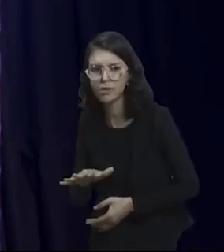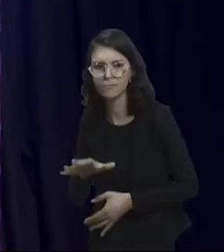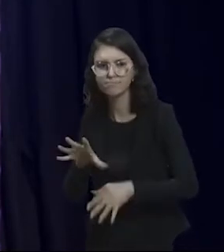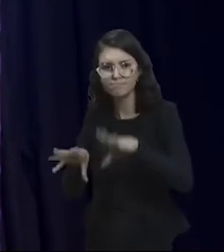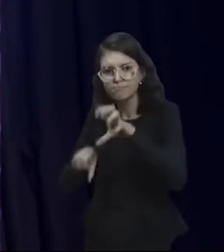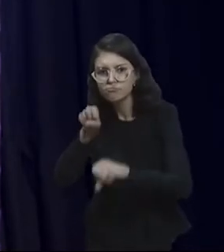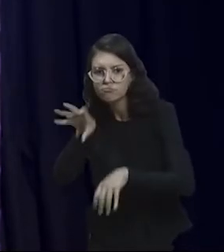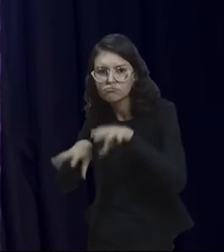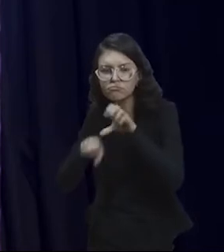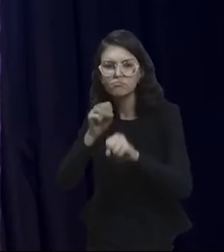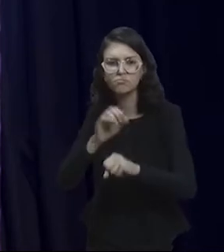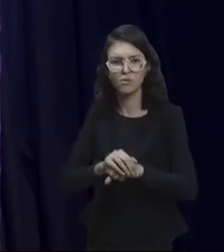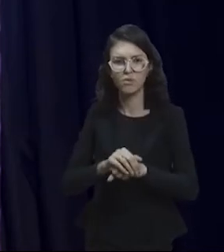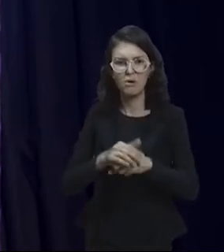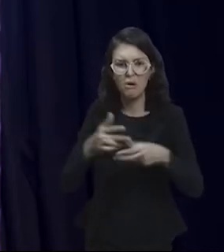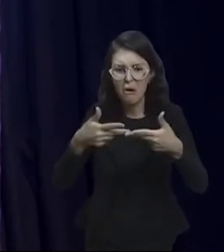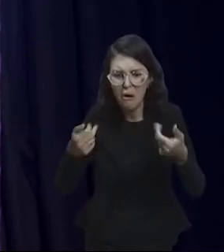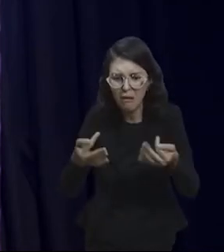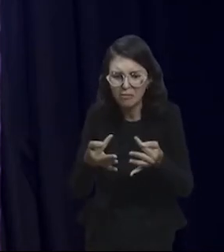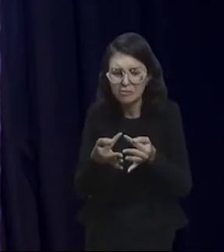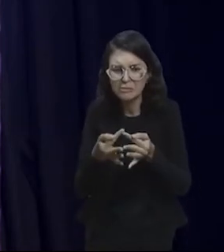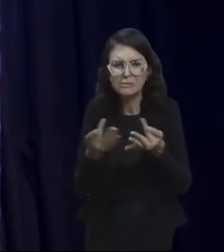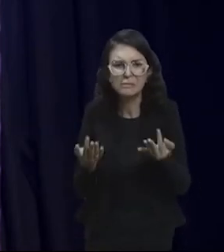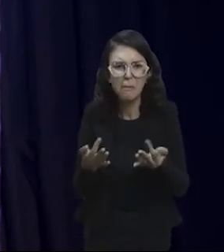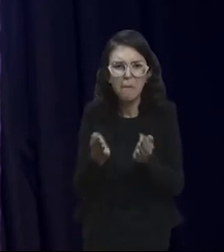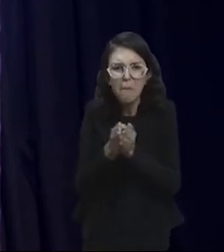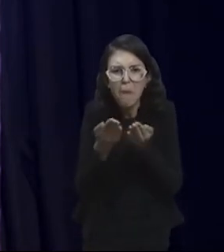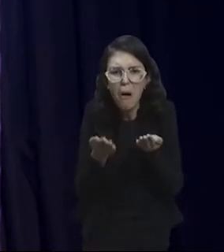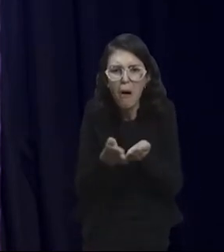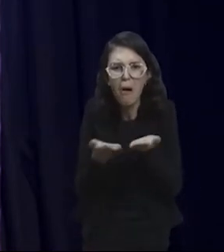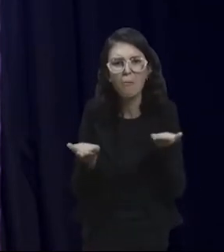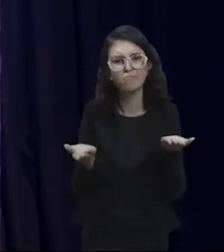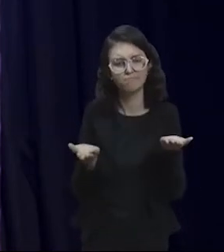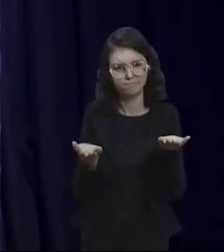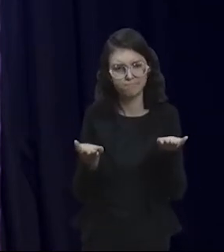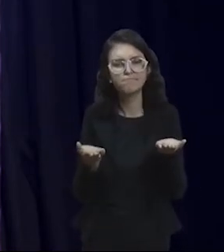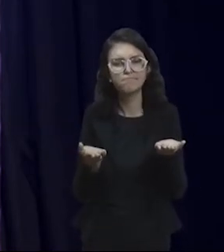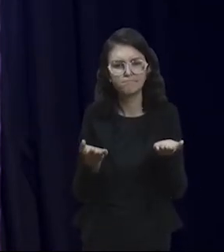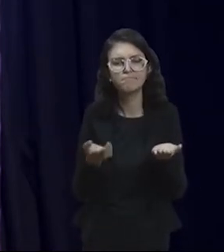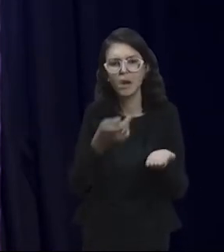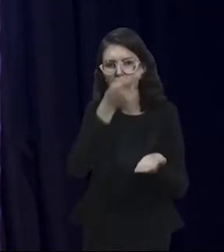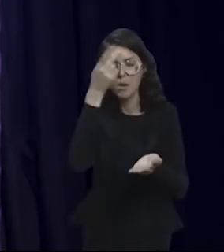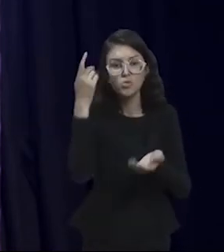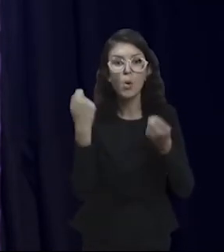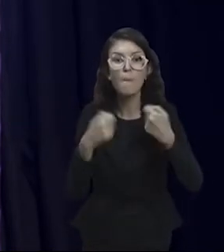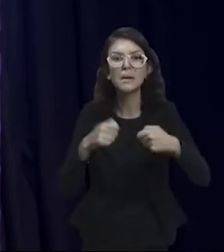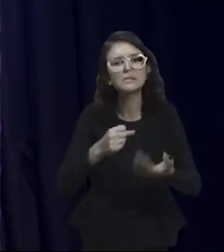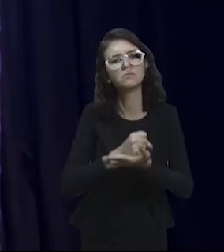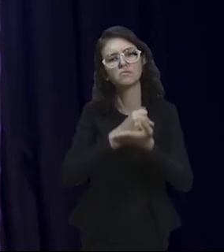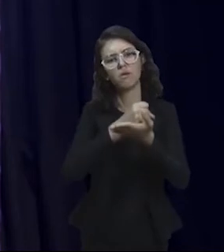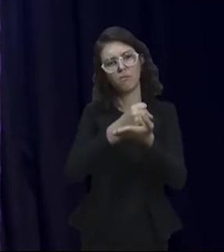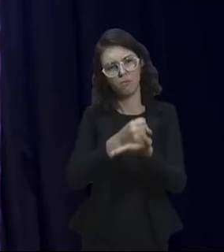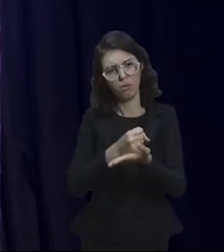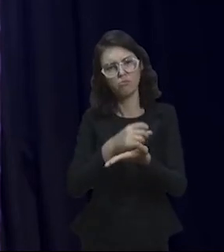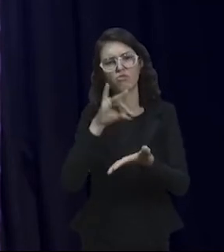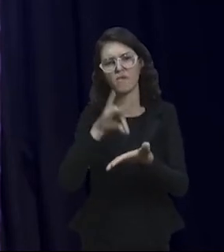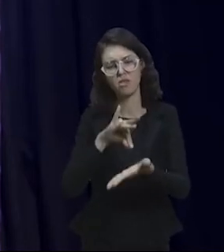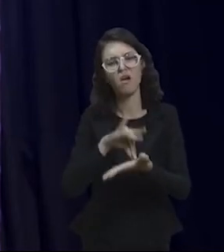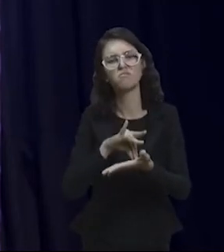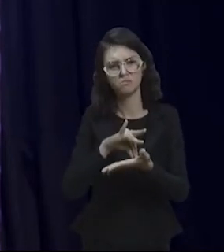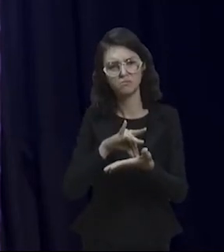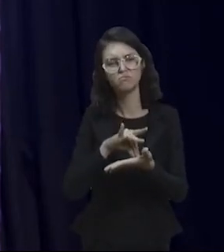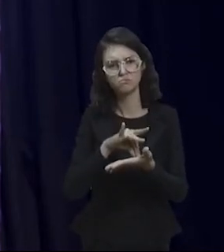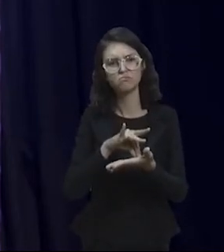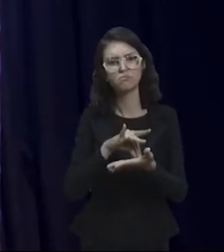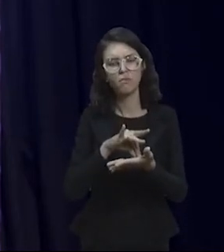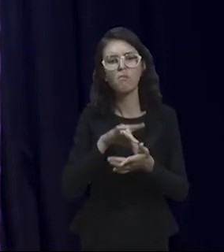recolhe ossos nos restos de um açougue. É essa gente que precisa de nós. E é essa gente que